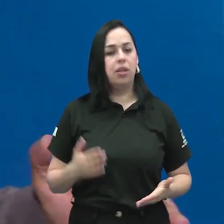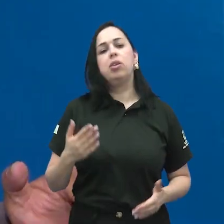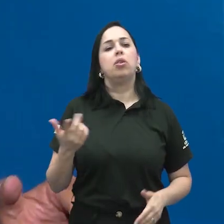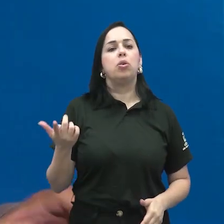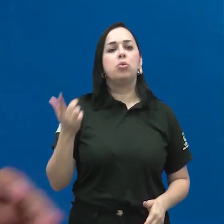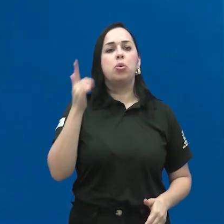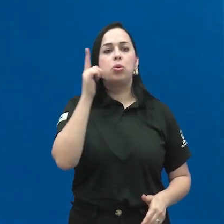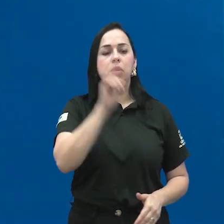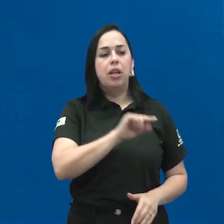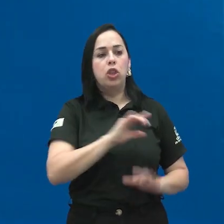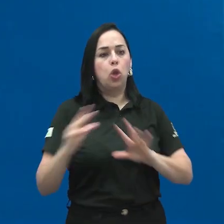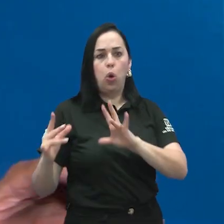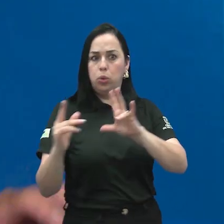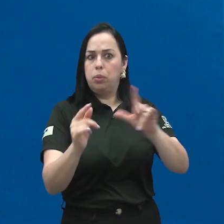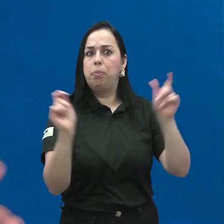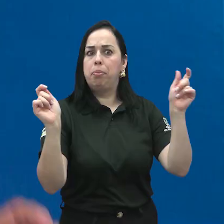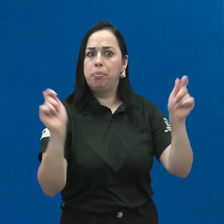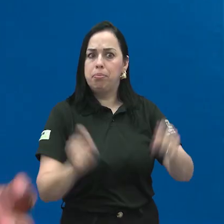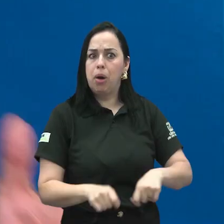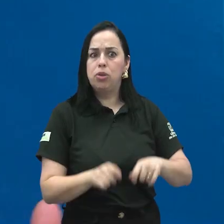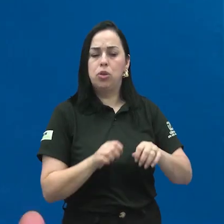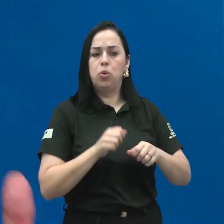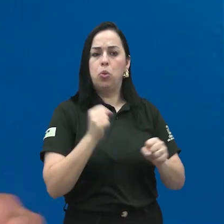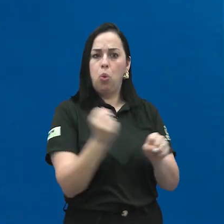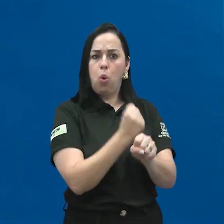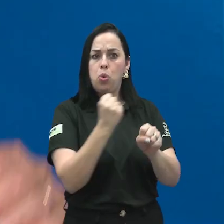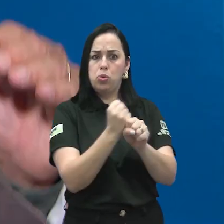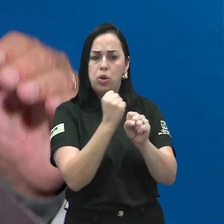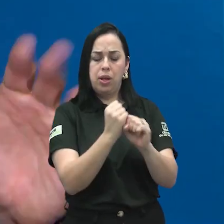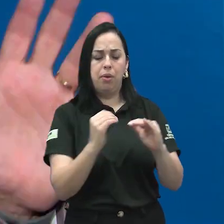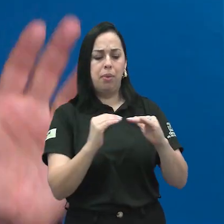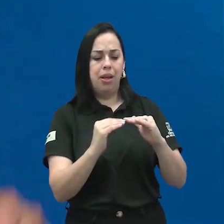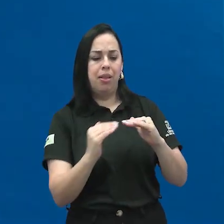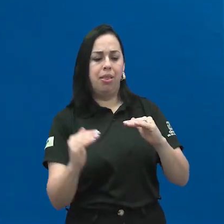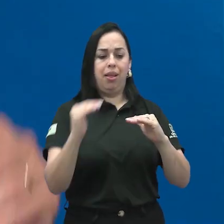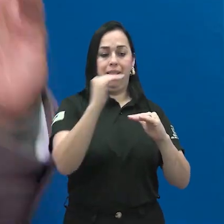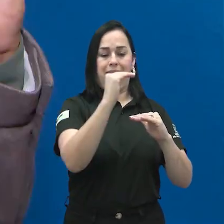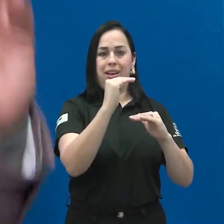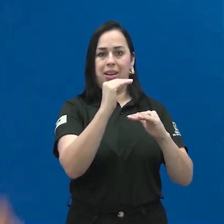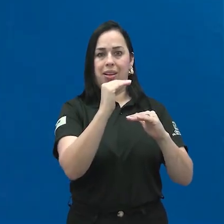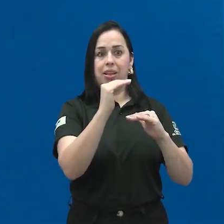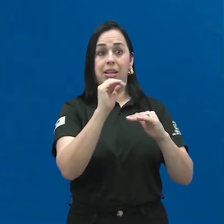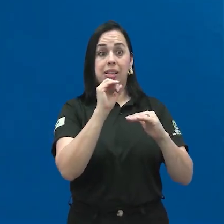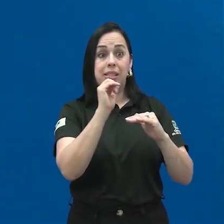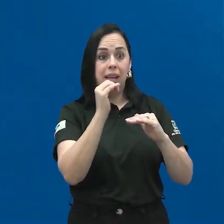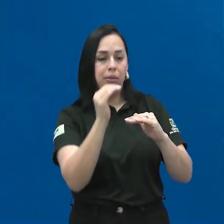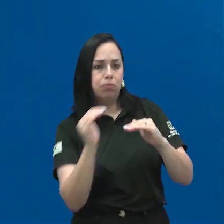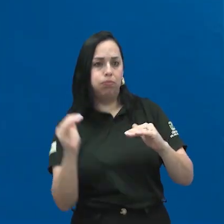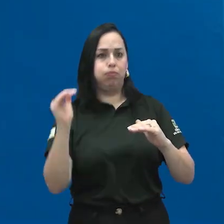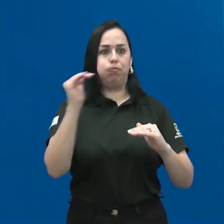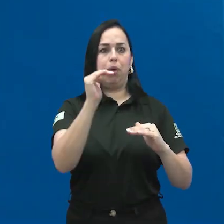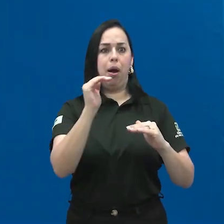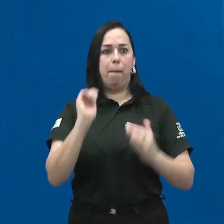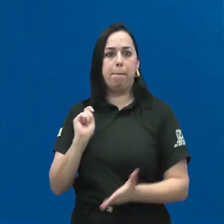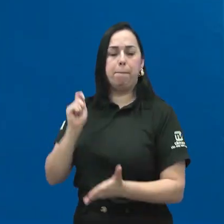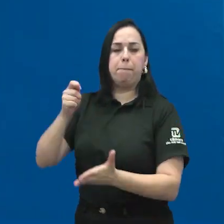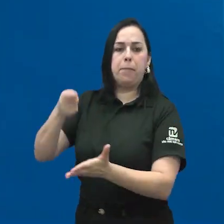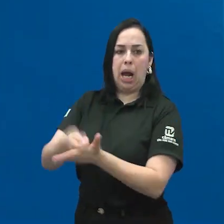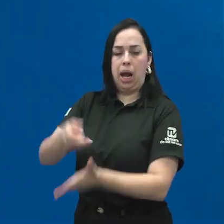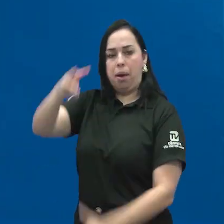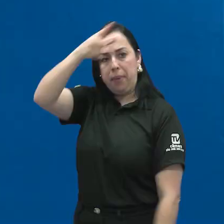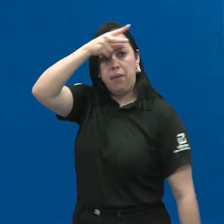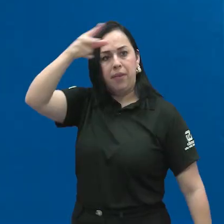o coeficiente, todos podem construir no seu terreno até um sobrado, acima disso paga um recurso